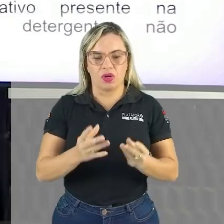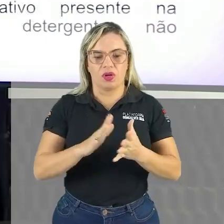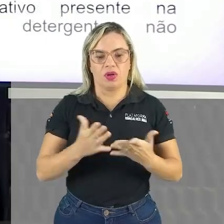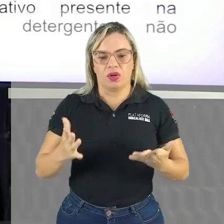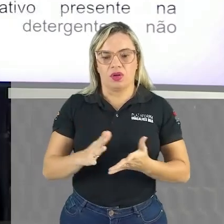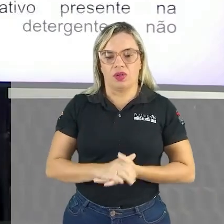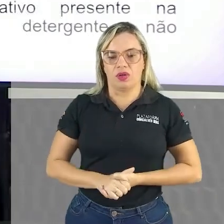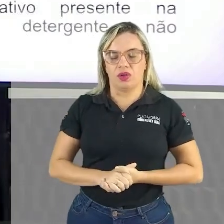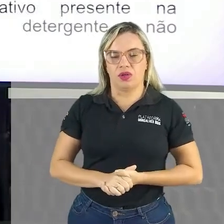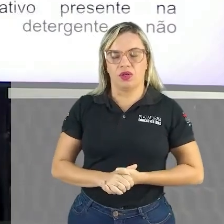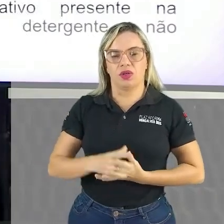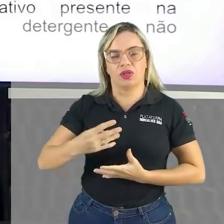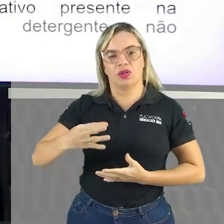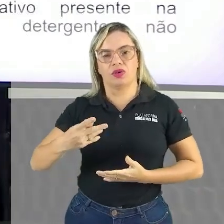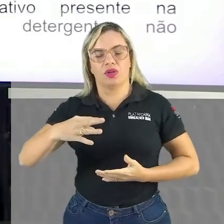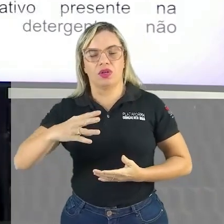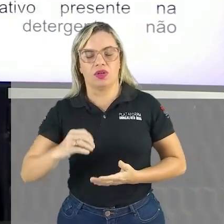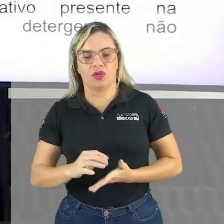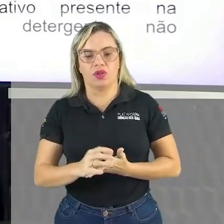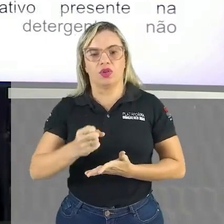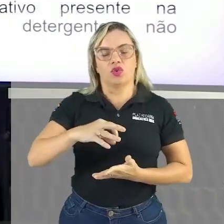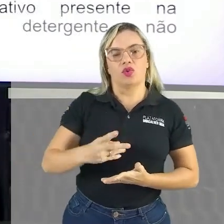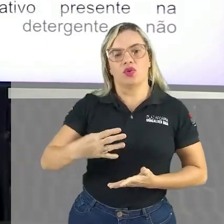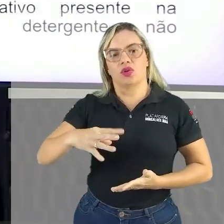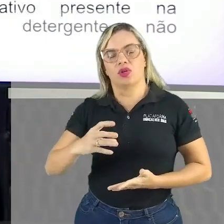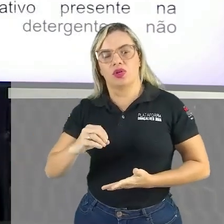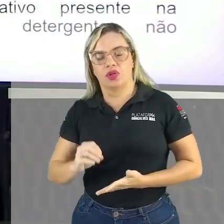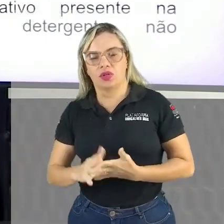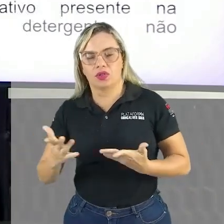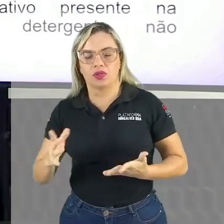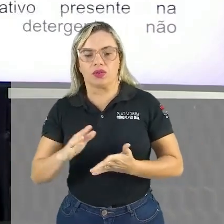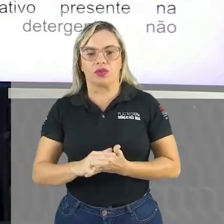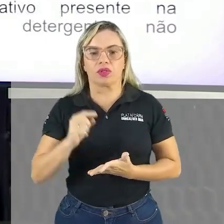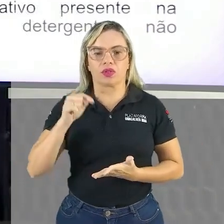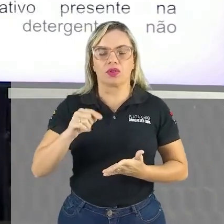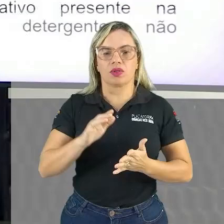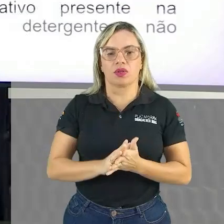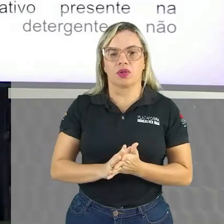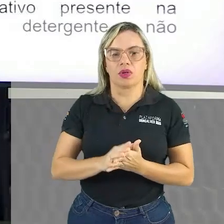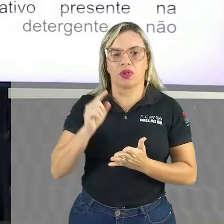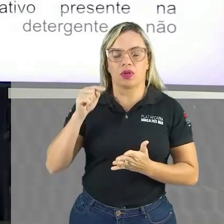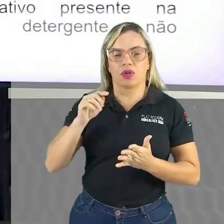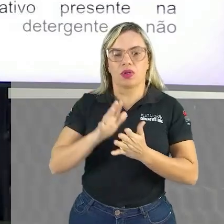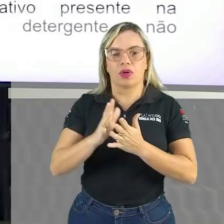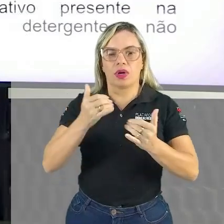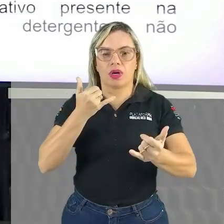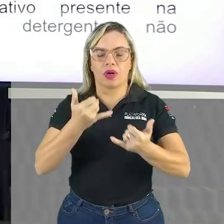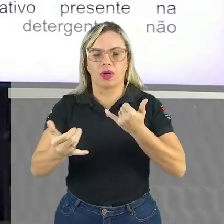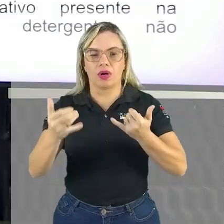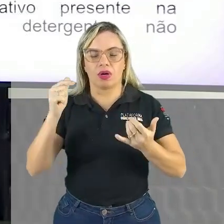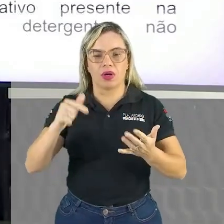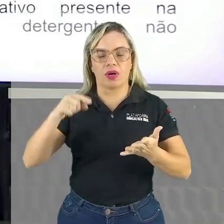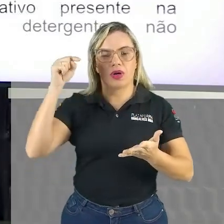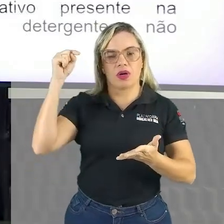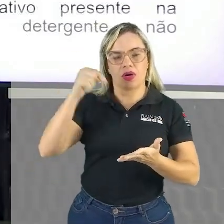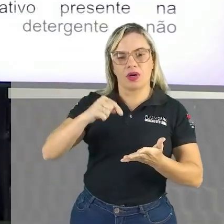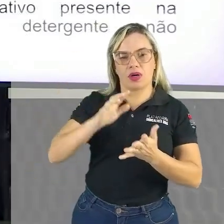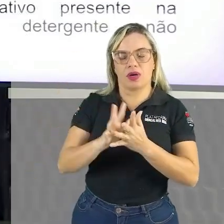emulsificante, surfactante, são sinônimos, tá? São substâncias que têm o mesmo princípio.